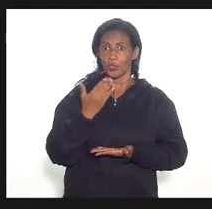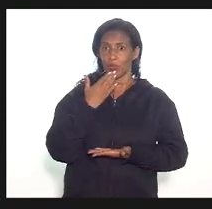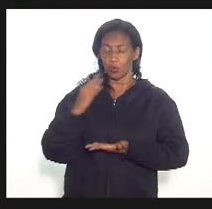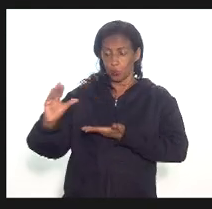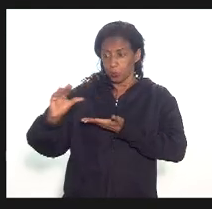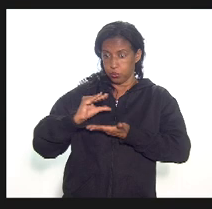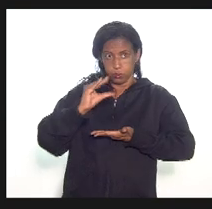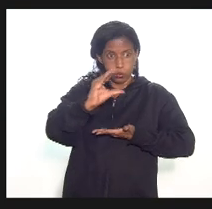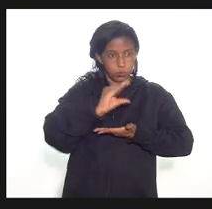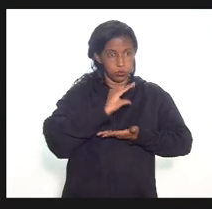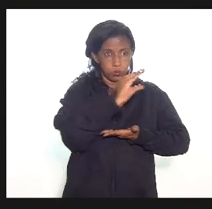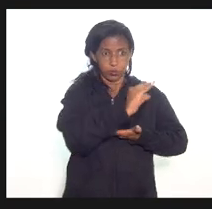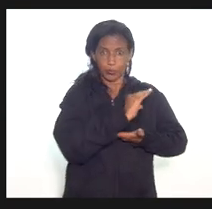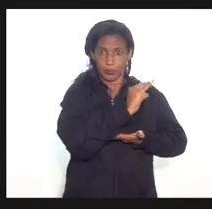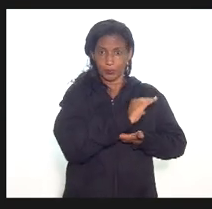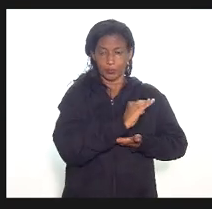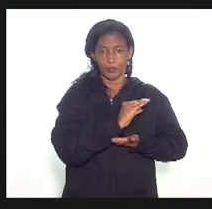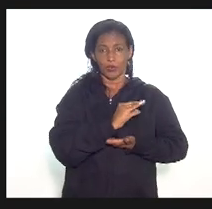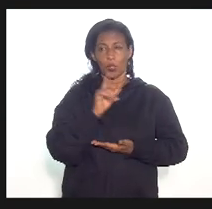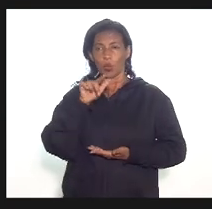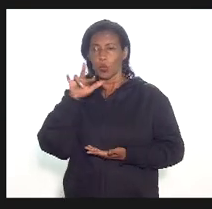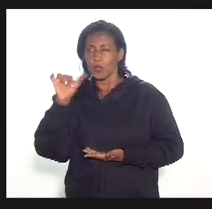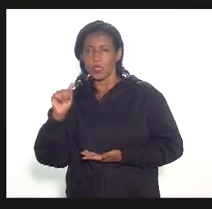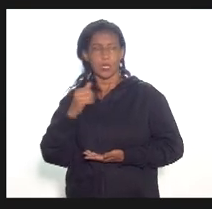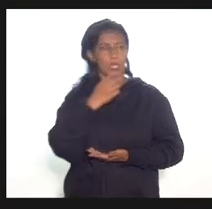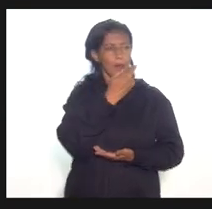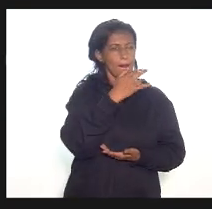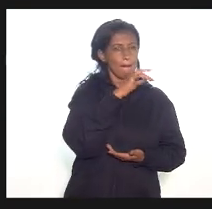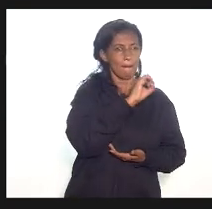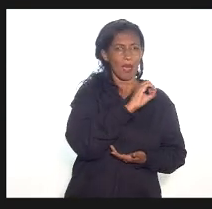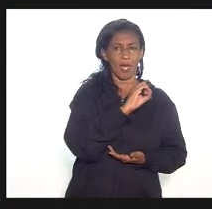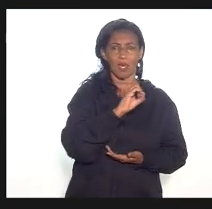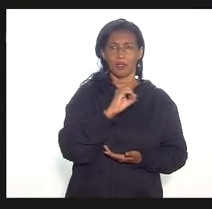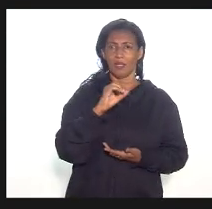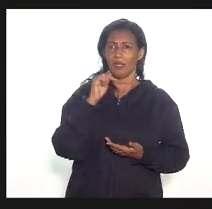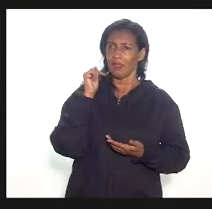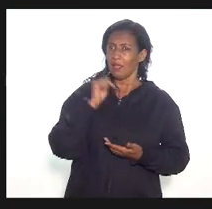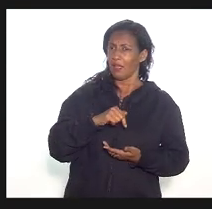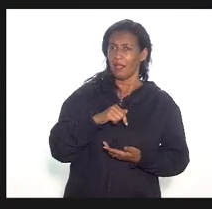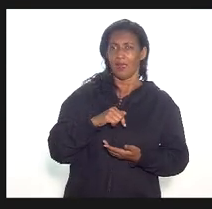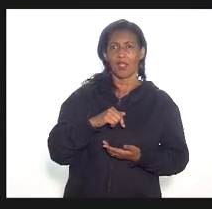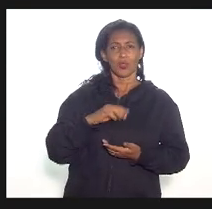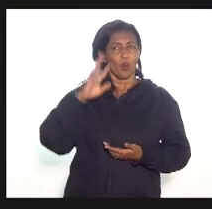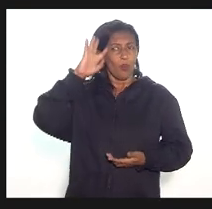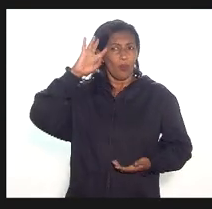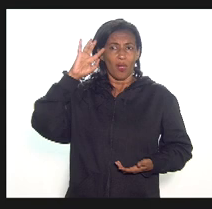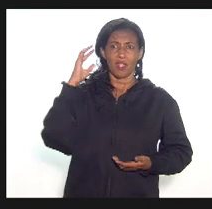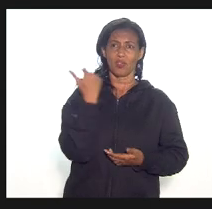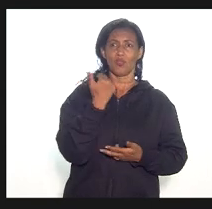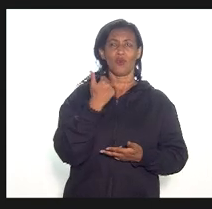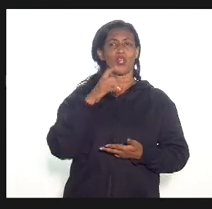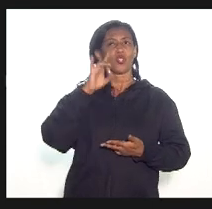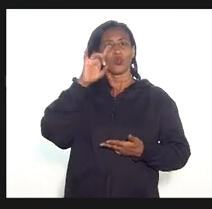demandas que me chegam deputada Marta Rocha só podem ser resolvidas pelo chefe do poder executivo